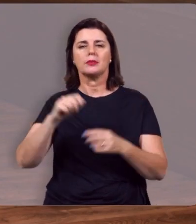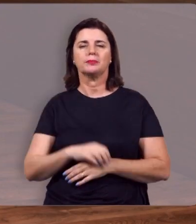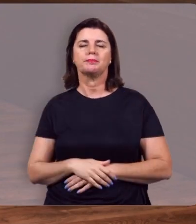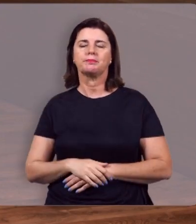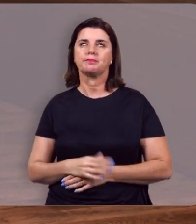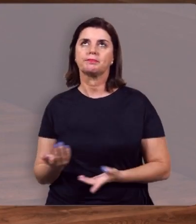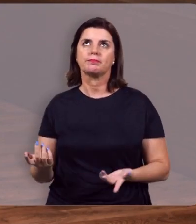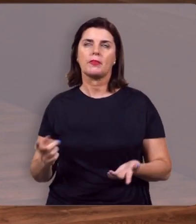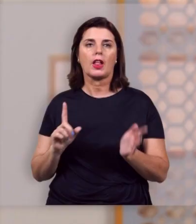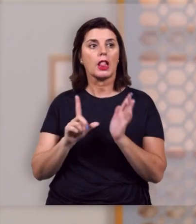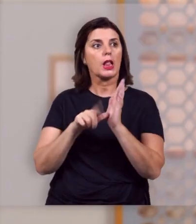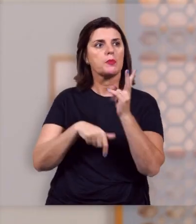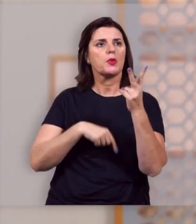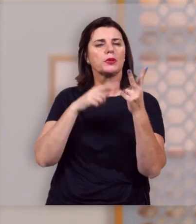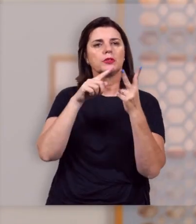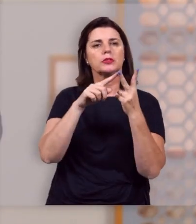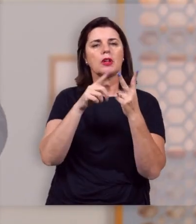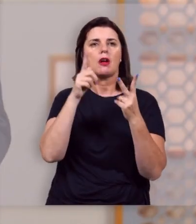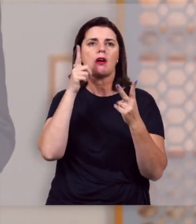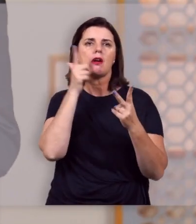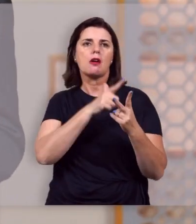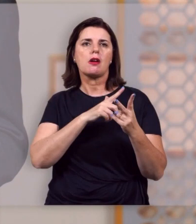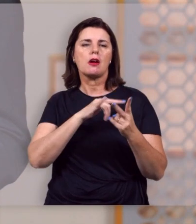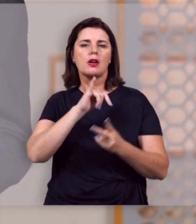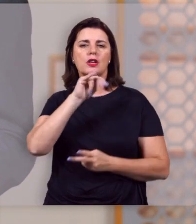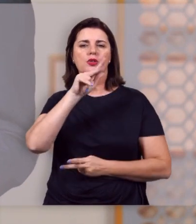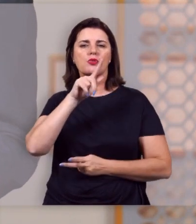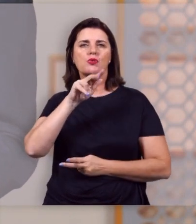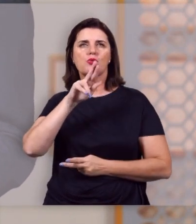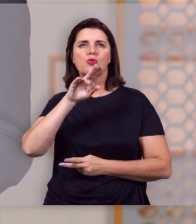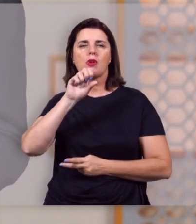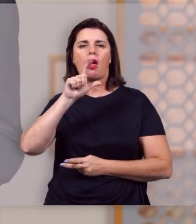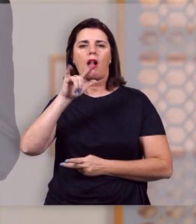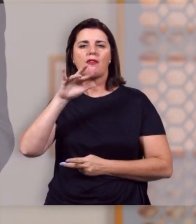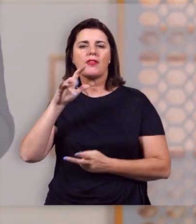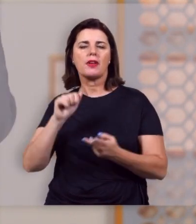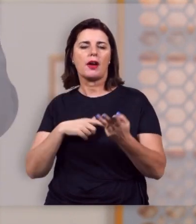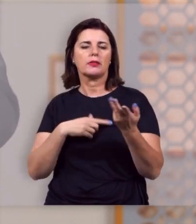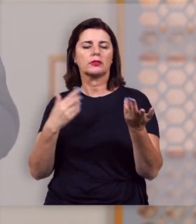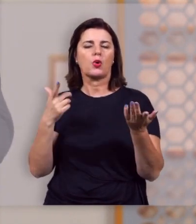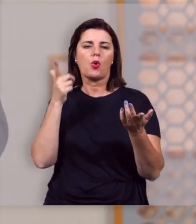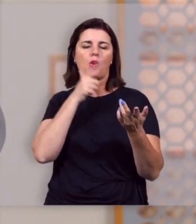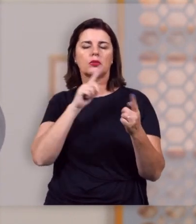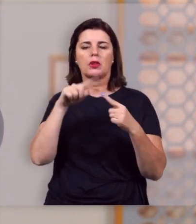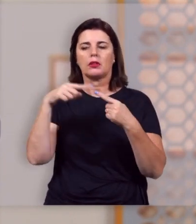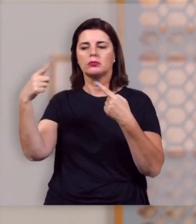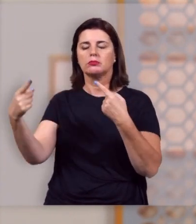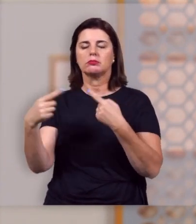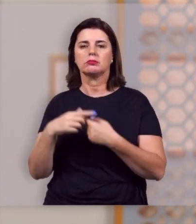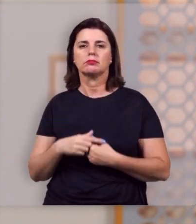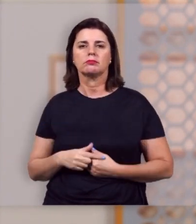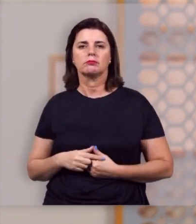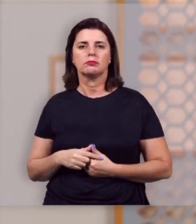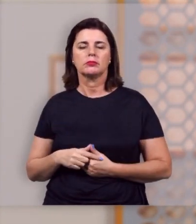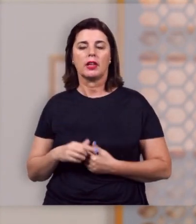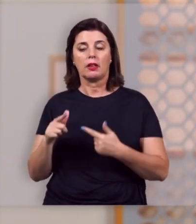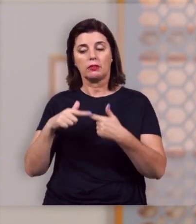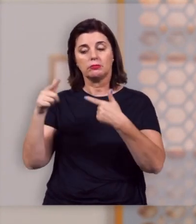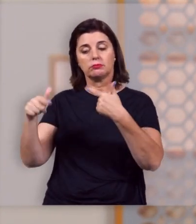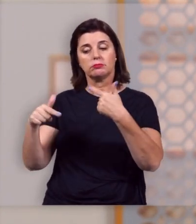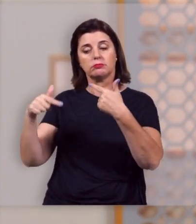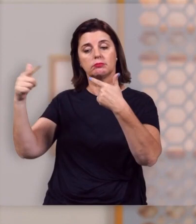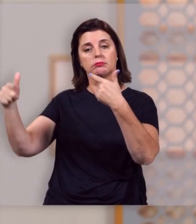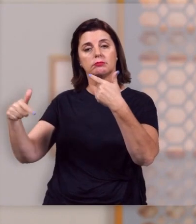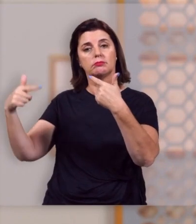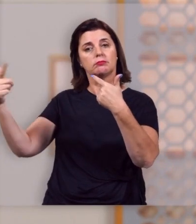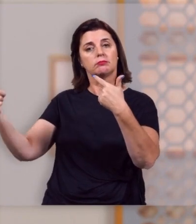2-2. Em seguida, ganha da então Iugoslávia por 2-0, classificando-se para a fase seguinte. E a